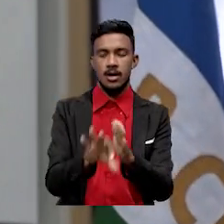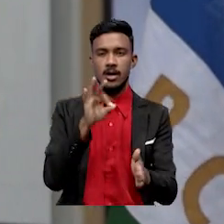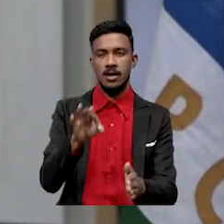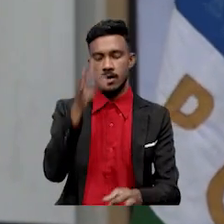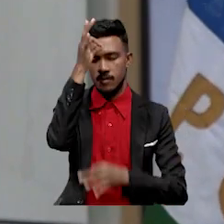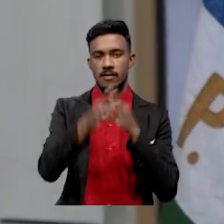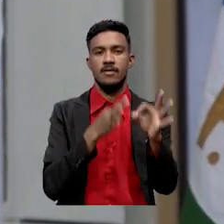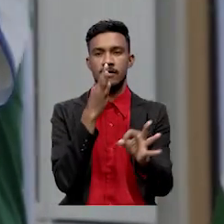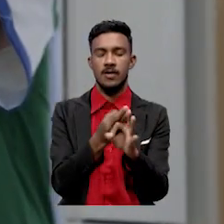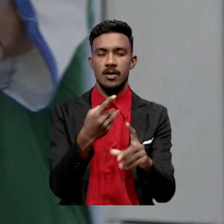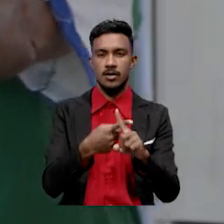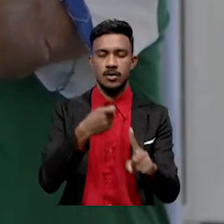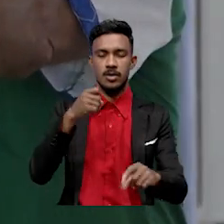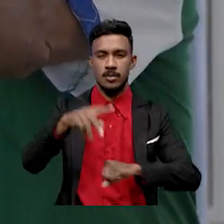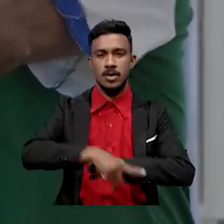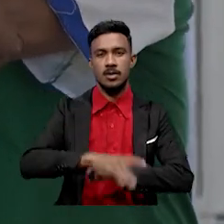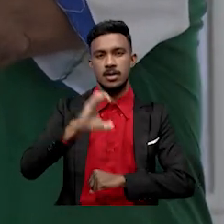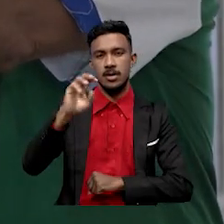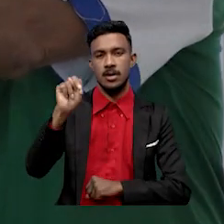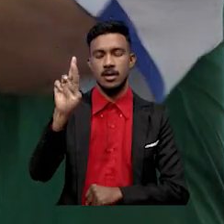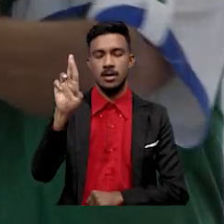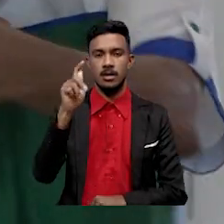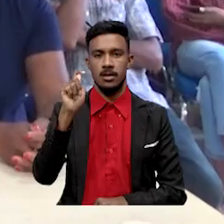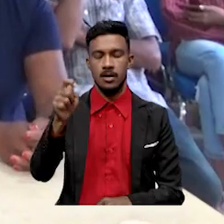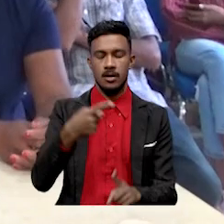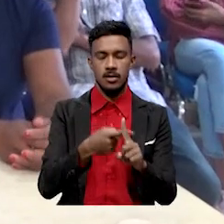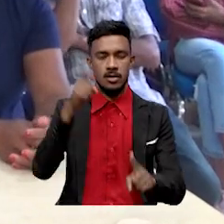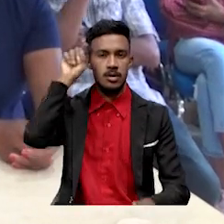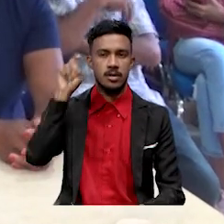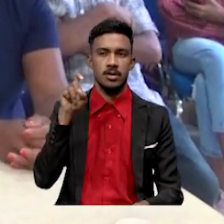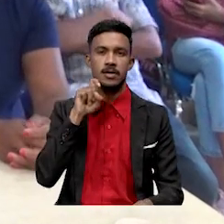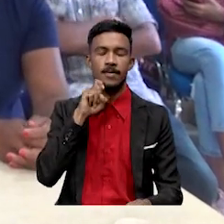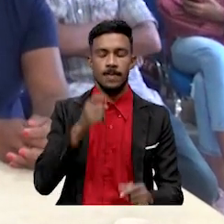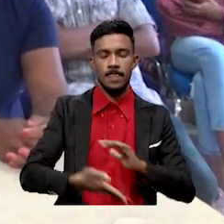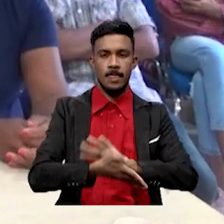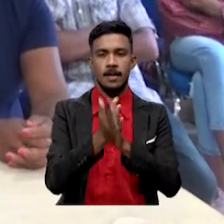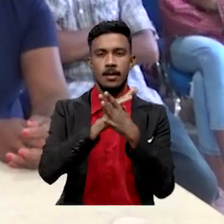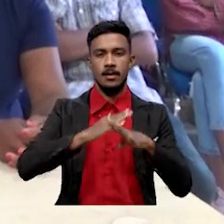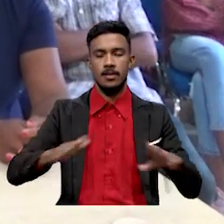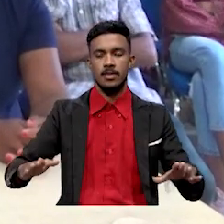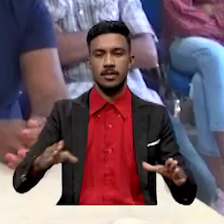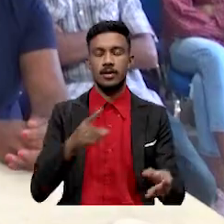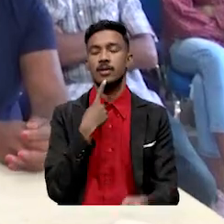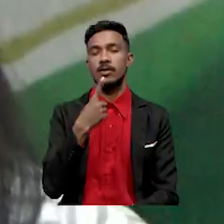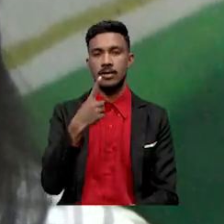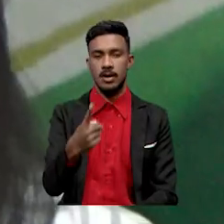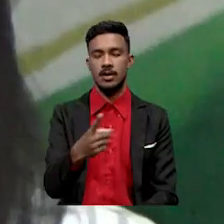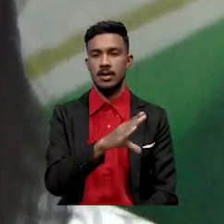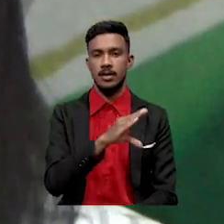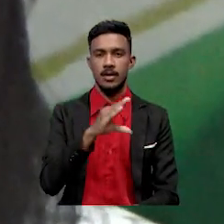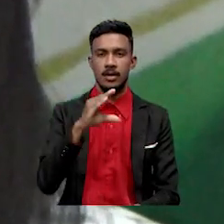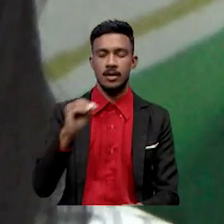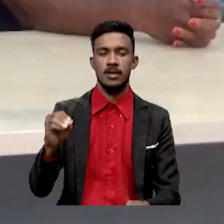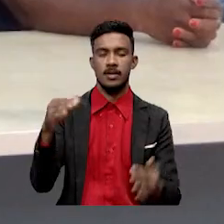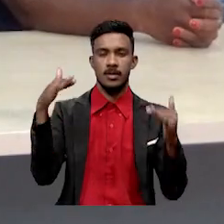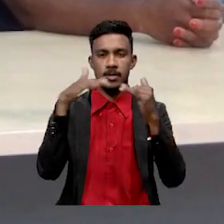CNRT, Cairala Sanana Guzmão. Porta-voz Movimento Adome Paz, Ildeberto Costa Pinto, hatou declaração, né? Lihusi conferência